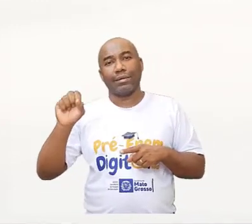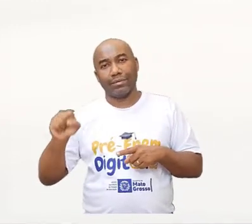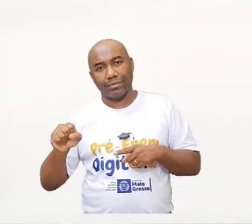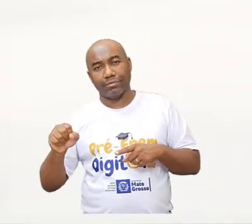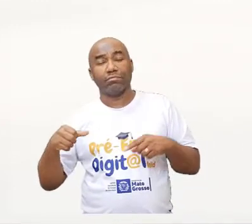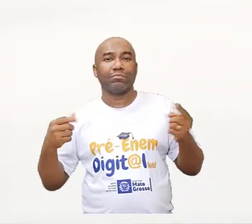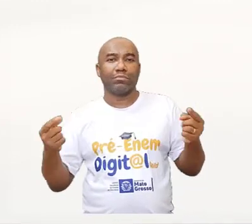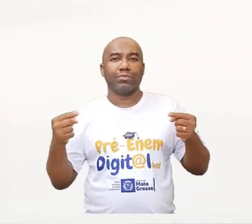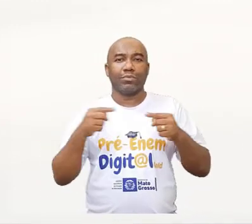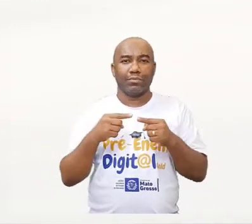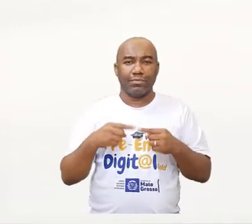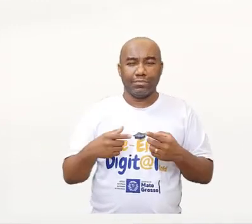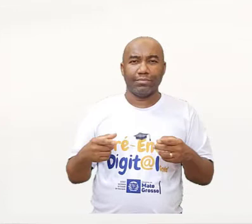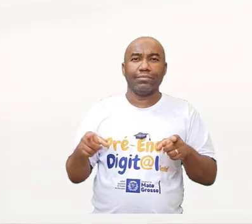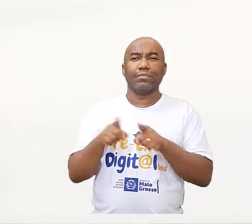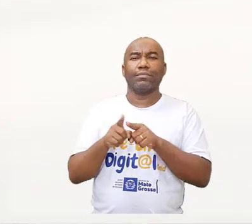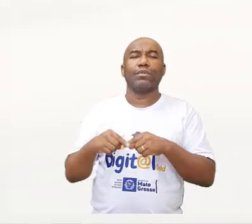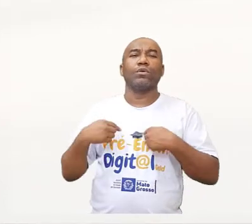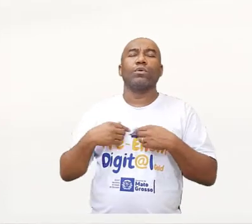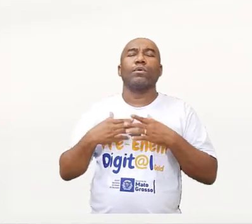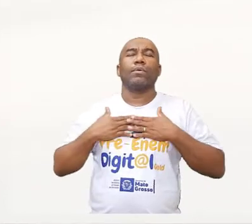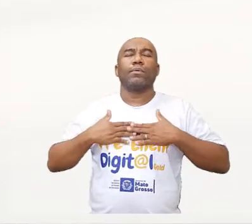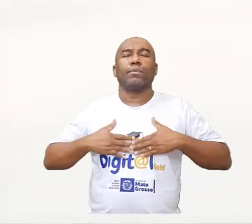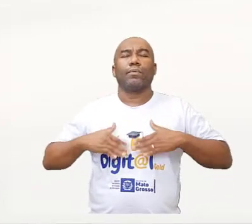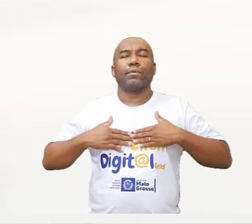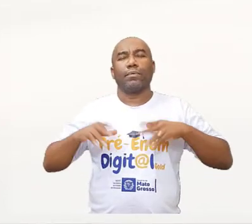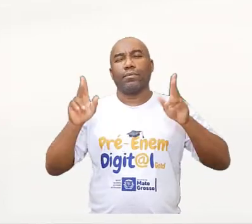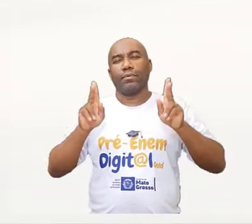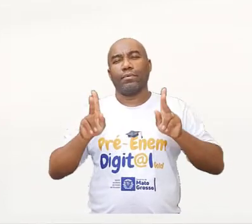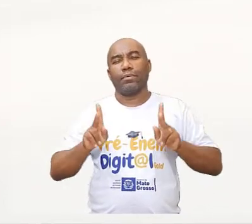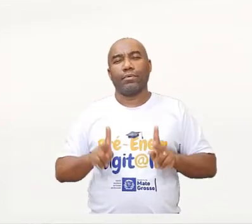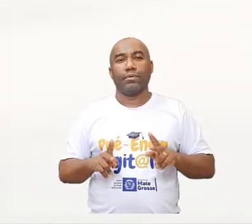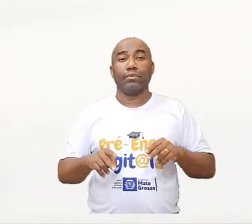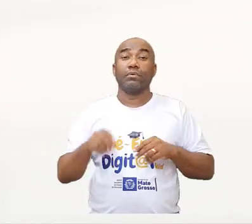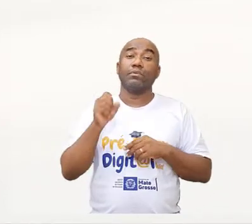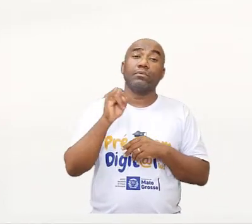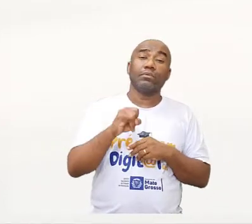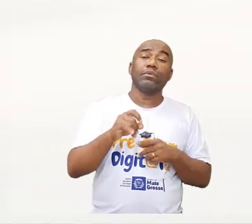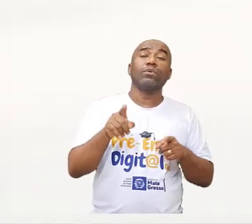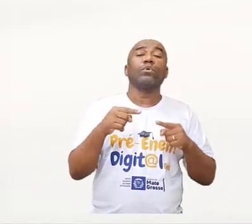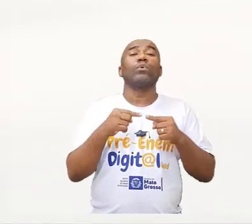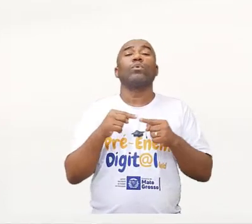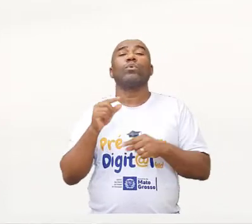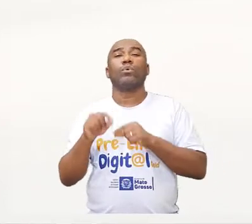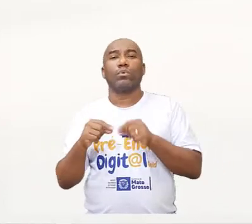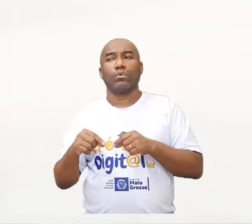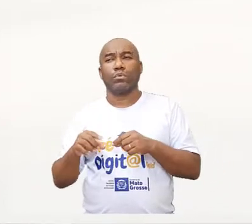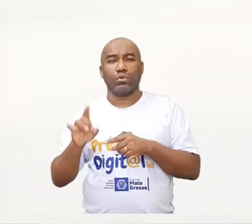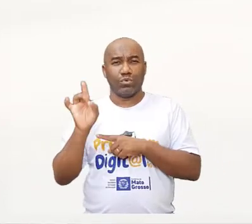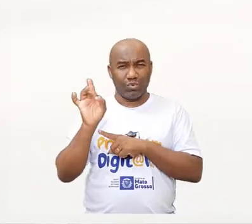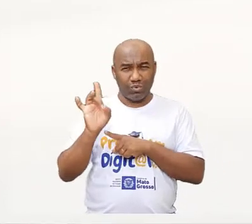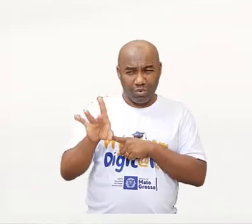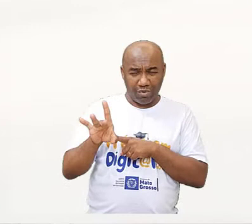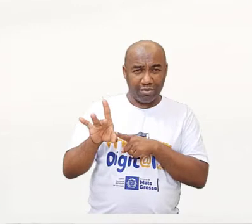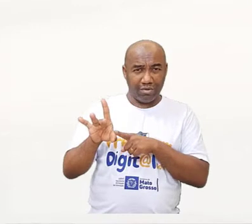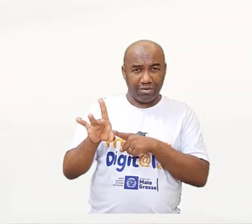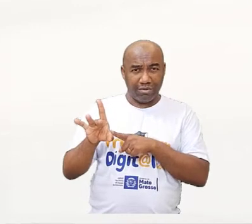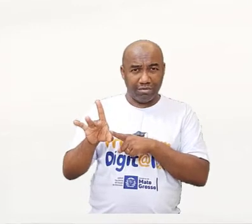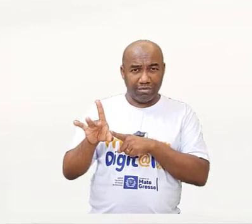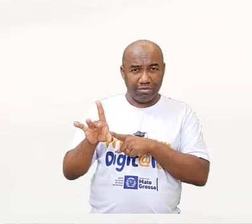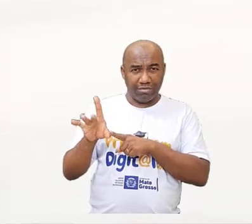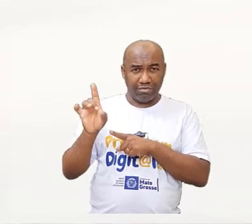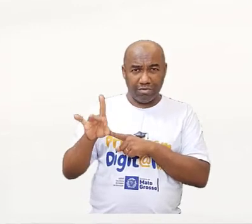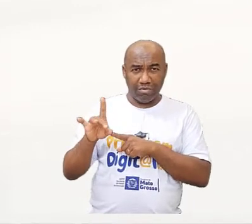só quero paz. Quando só estiver no sentido de somente,